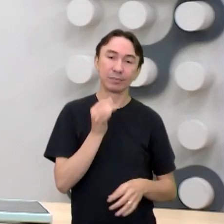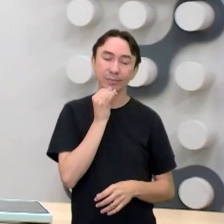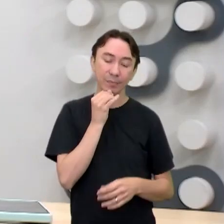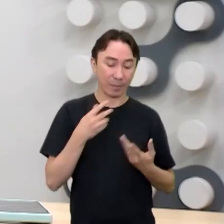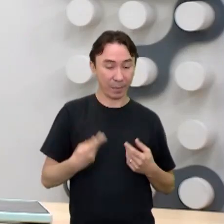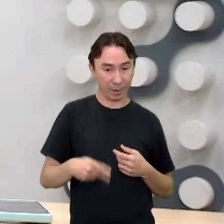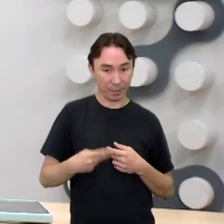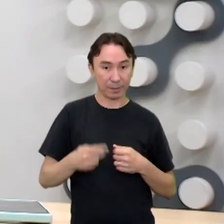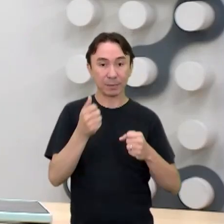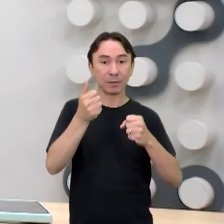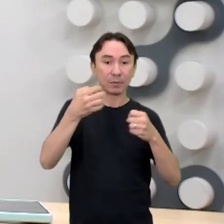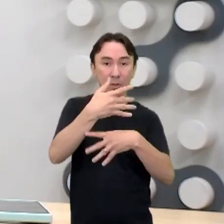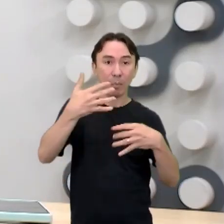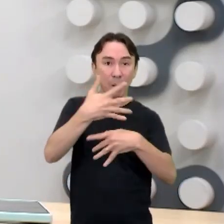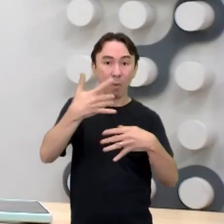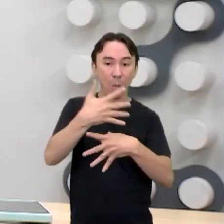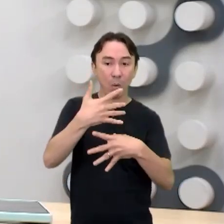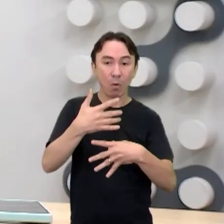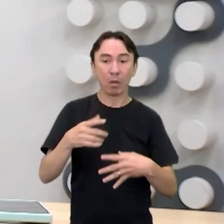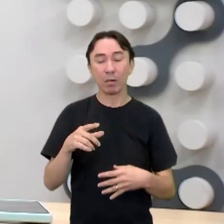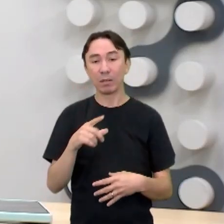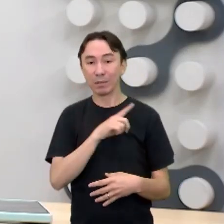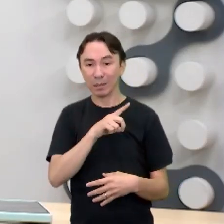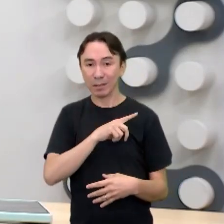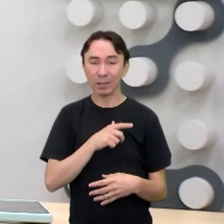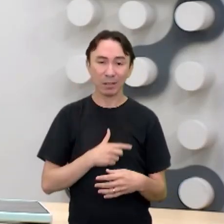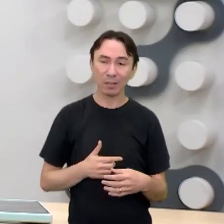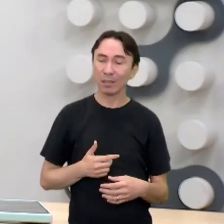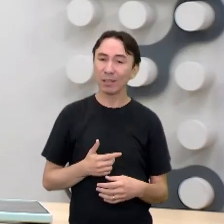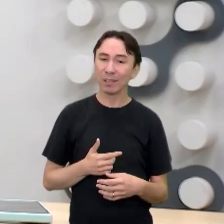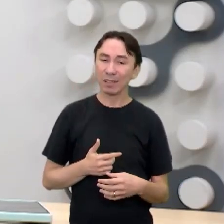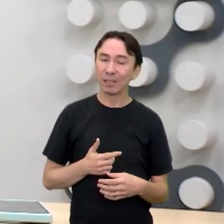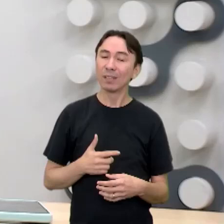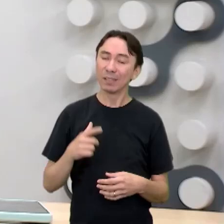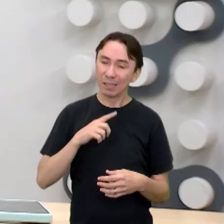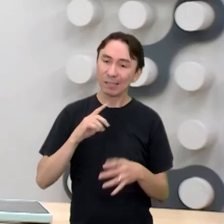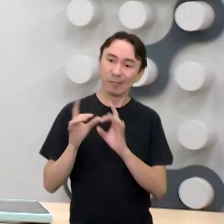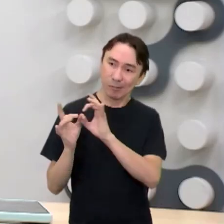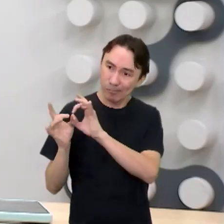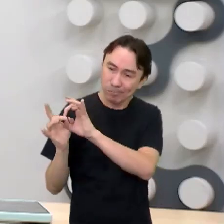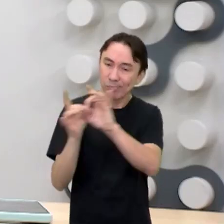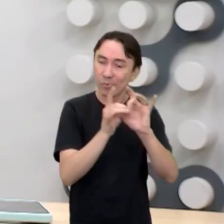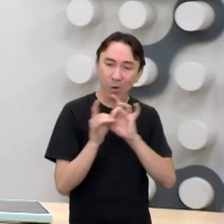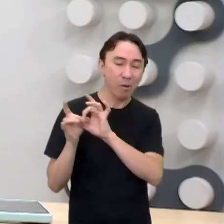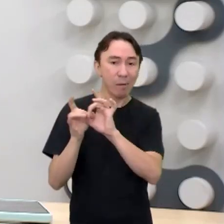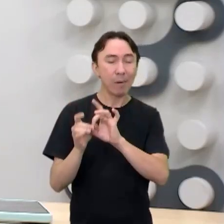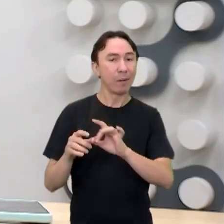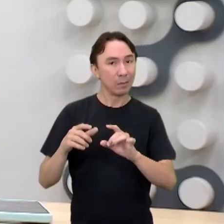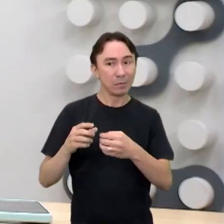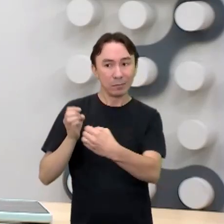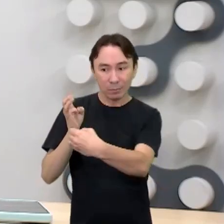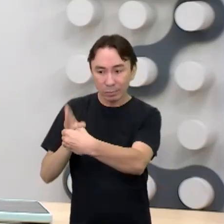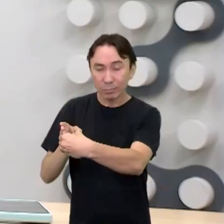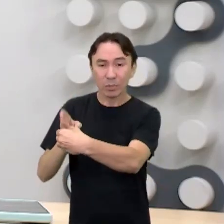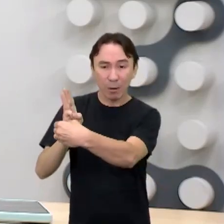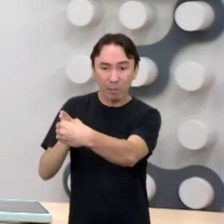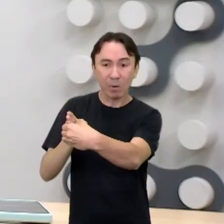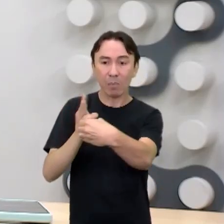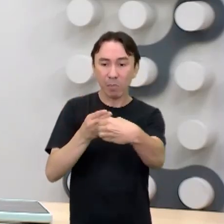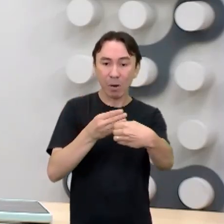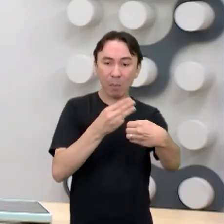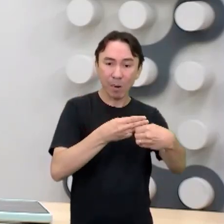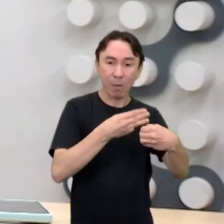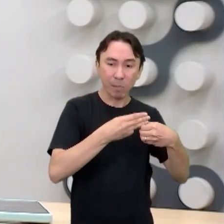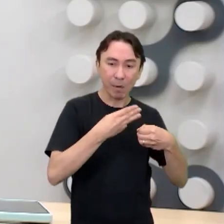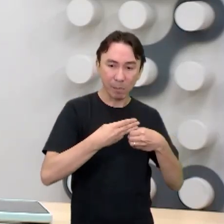Paulo, ela faz uma conurbação com mais de 38 municípios, né, no seu entorno, né? Então,